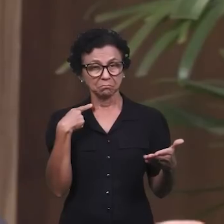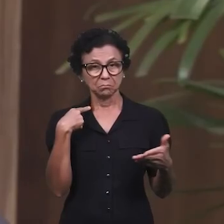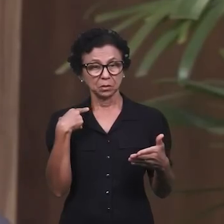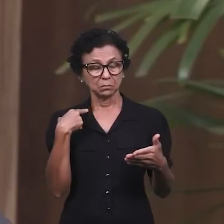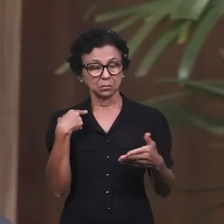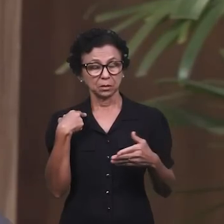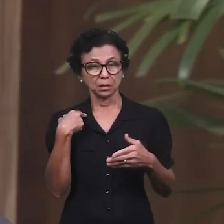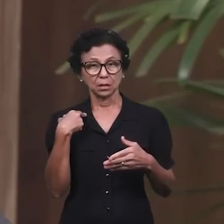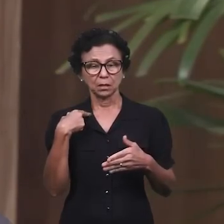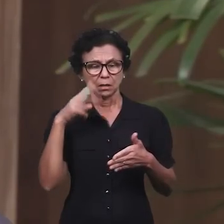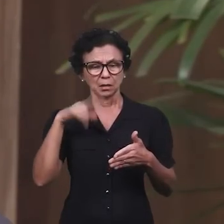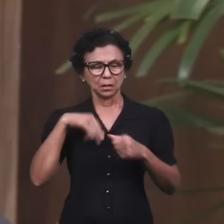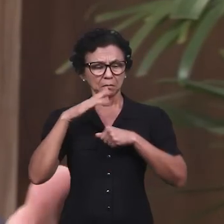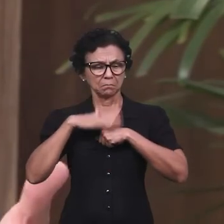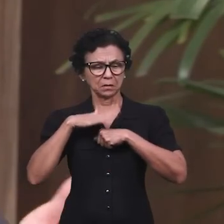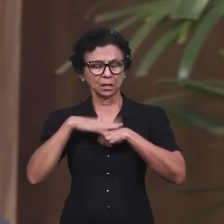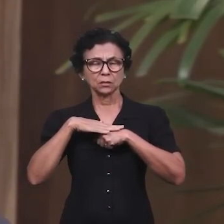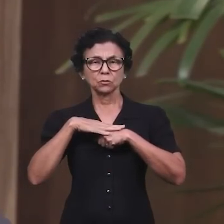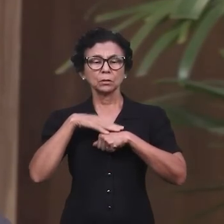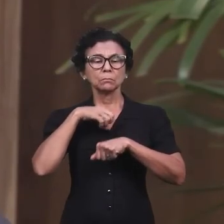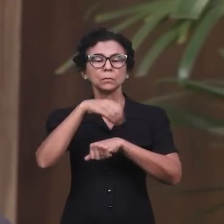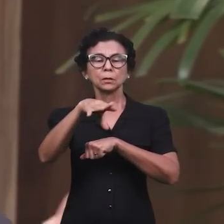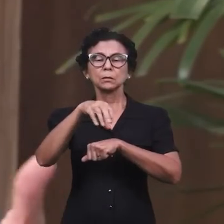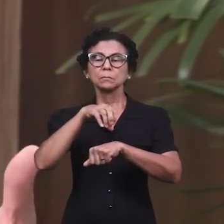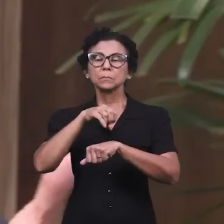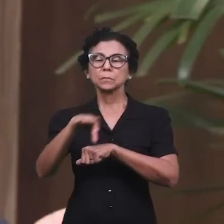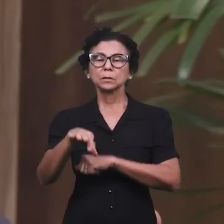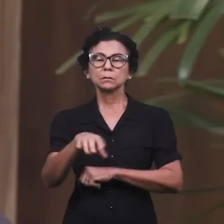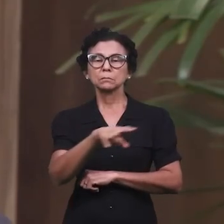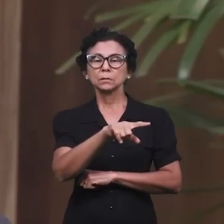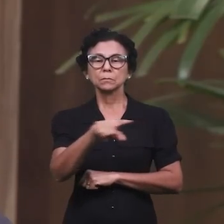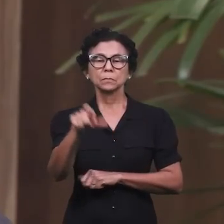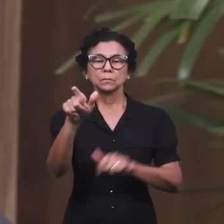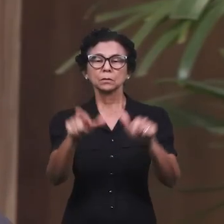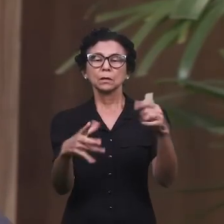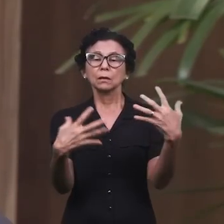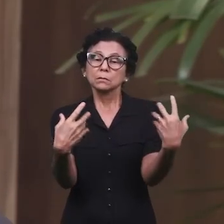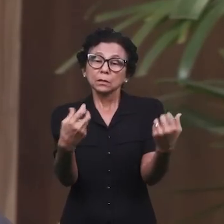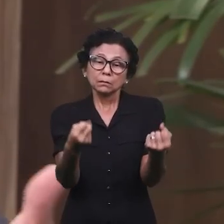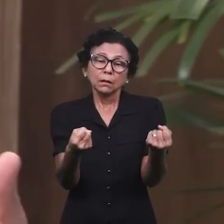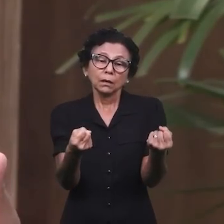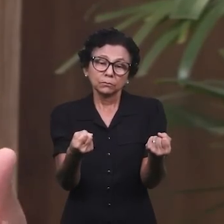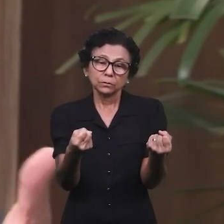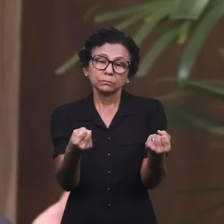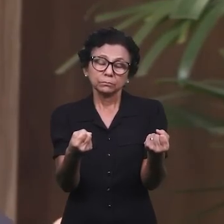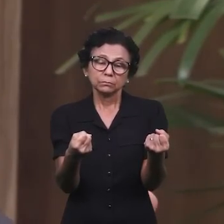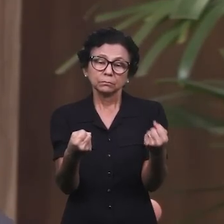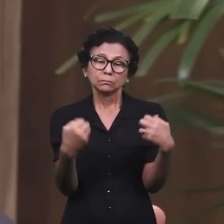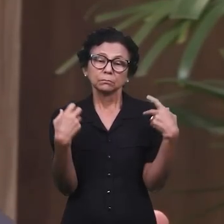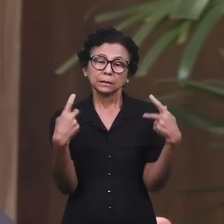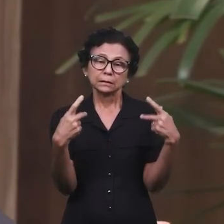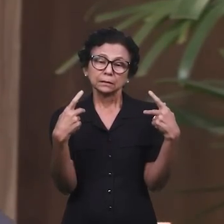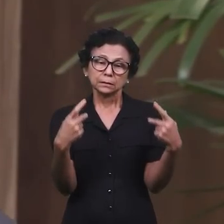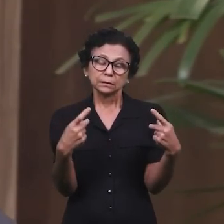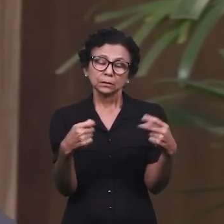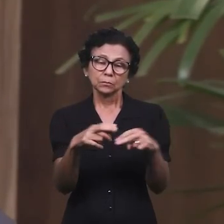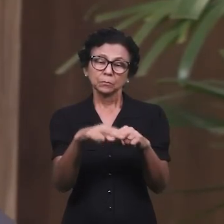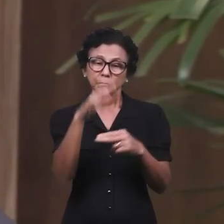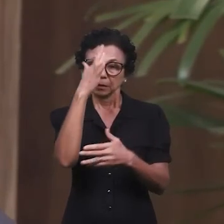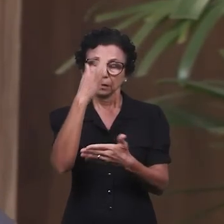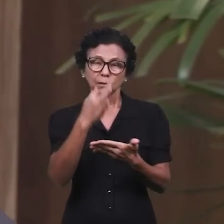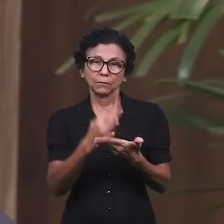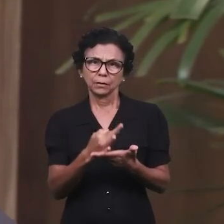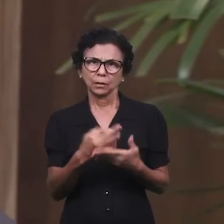às pessoas que aceitavam em nome de uma fé, e ninguém ousava afrontar uma